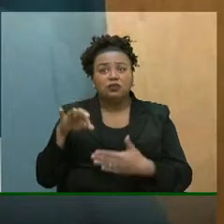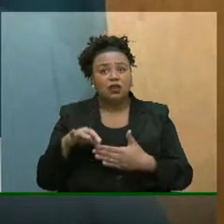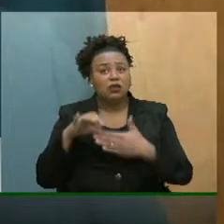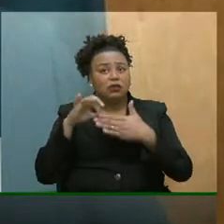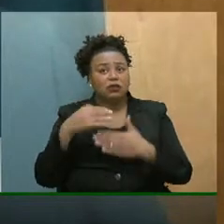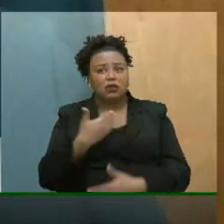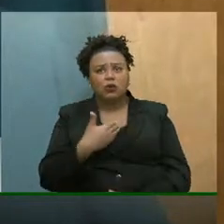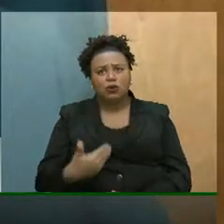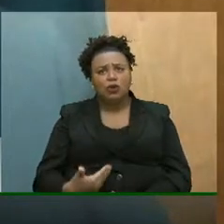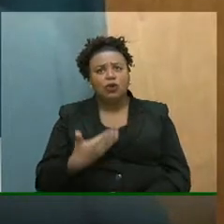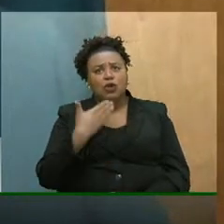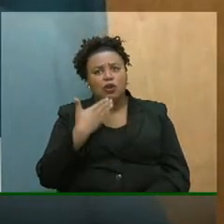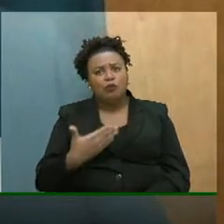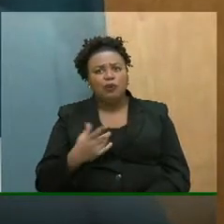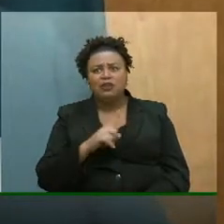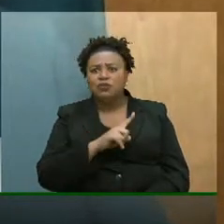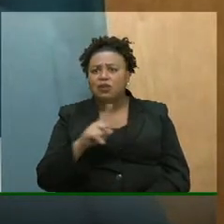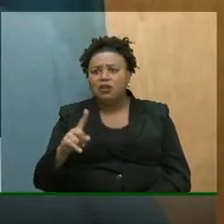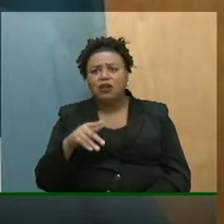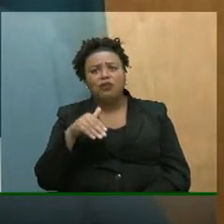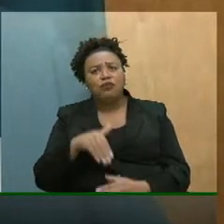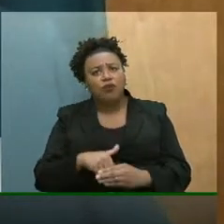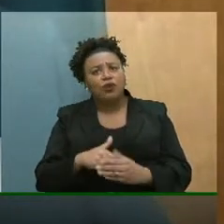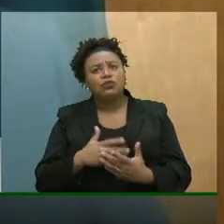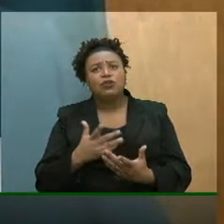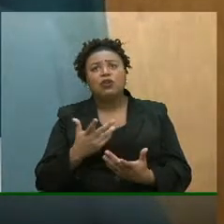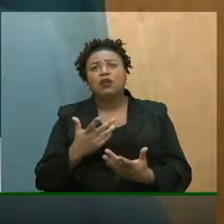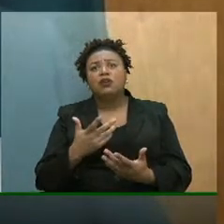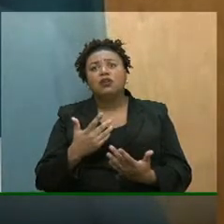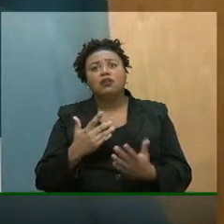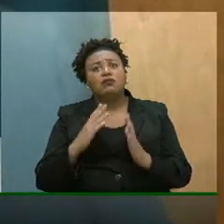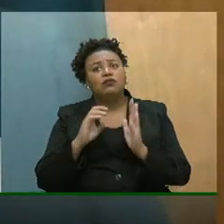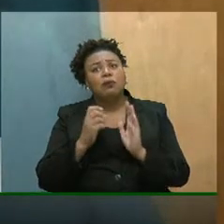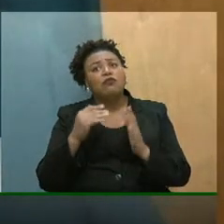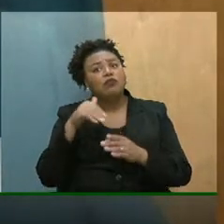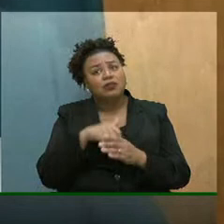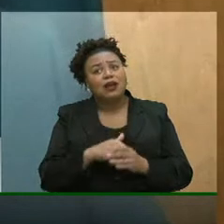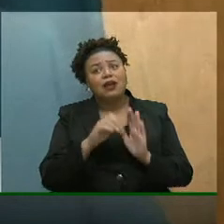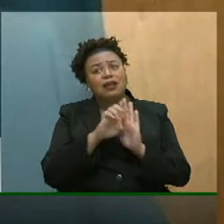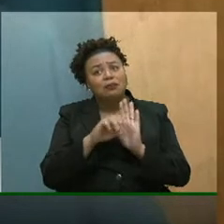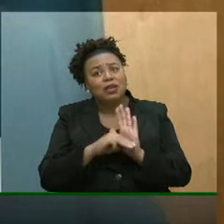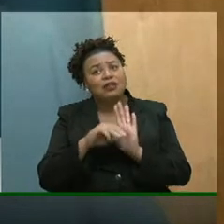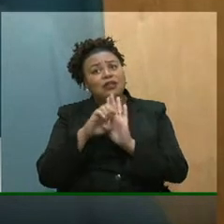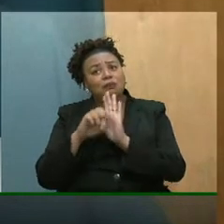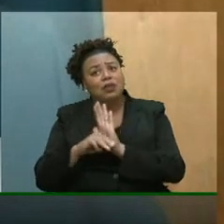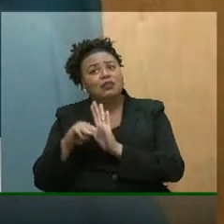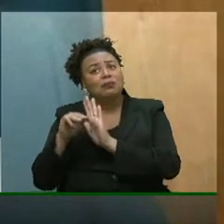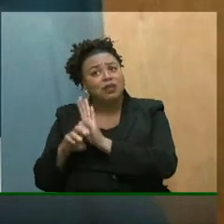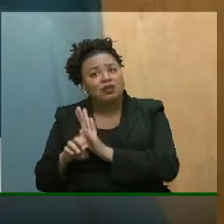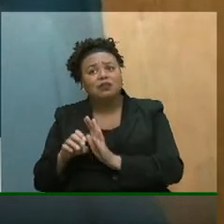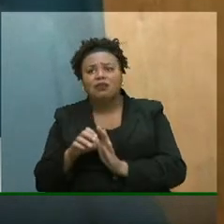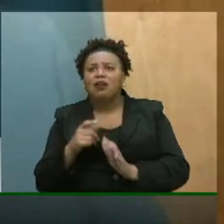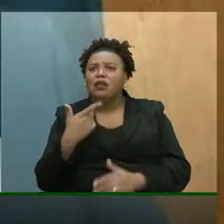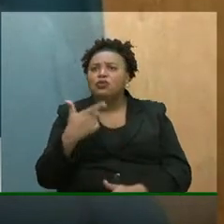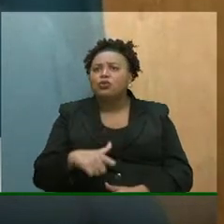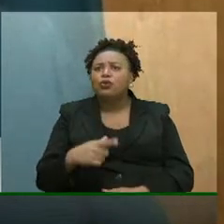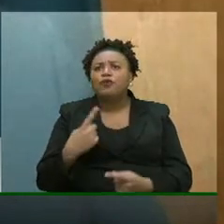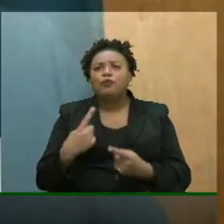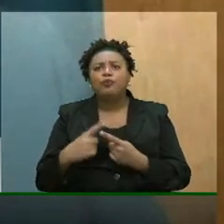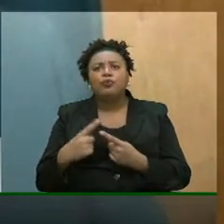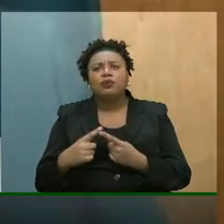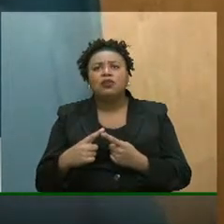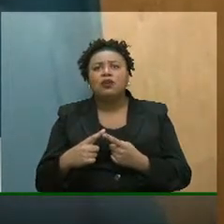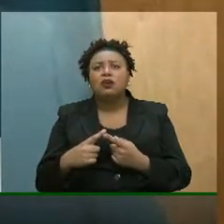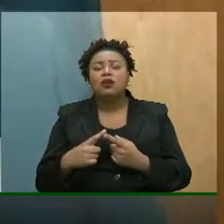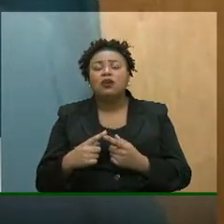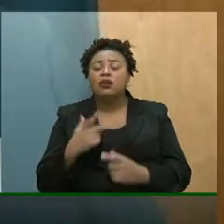governo, que eu peço aos colegas que não votem, que vamos derrubar e votar emenda por emenda. Repito, por que eu falei que não era um governo